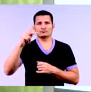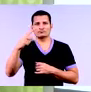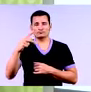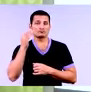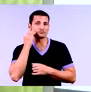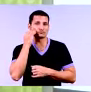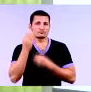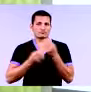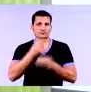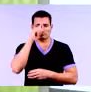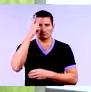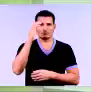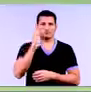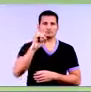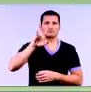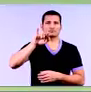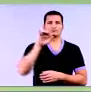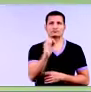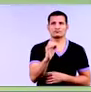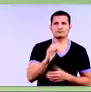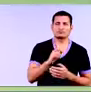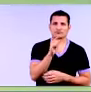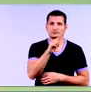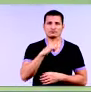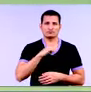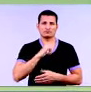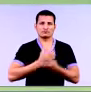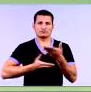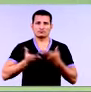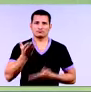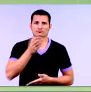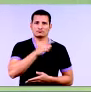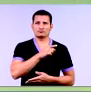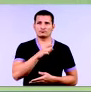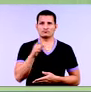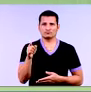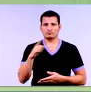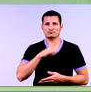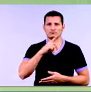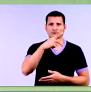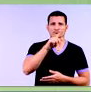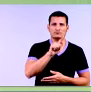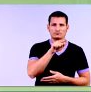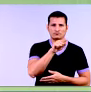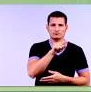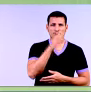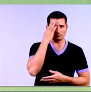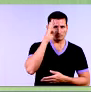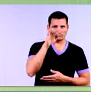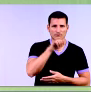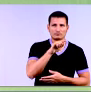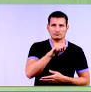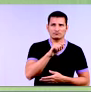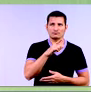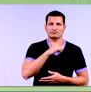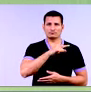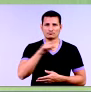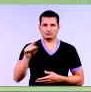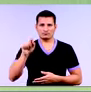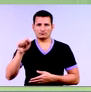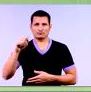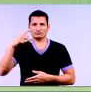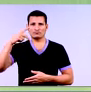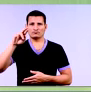esse código. Aqui nós temos a iteração. Eu tenho a página index e tenho a página